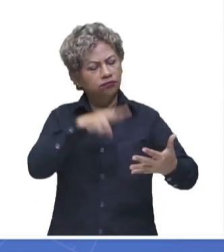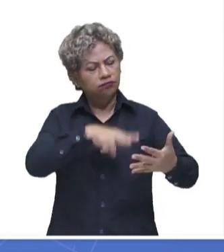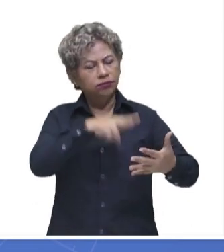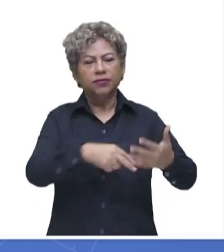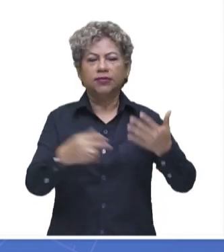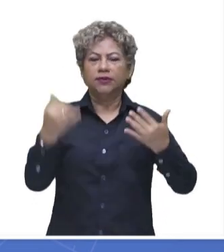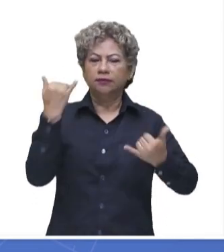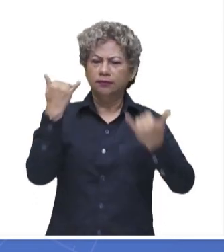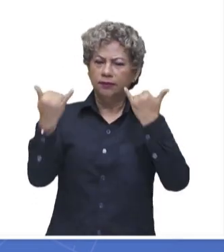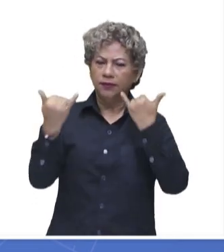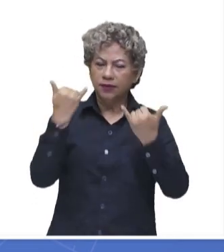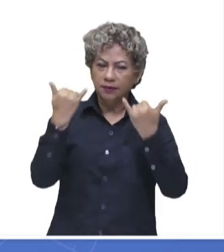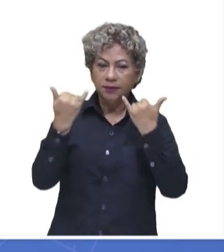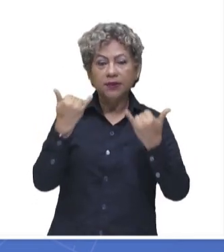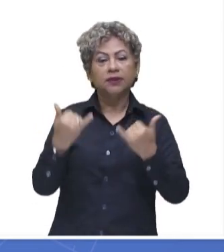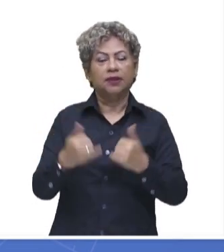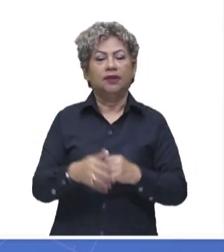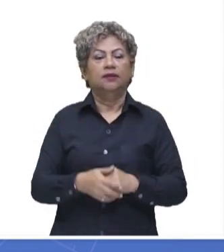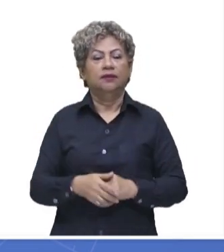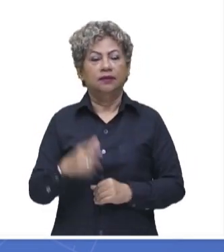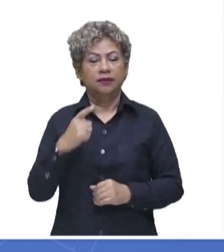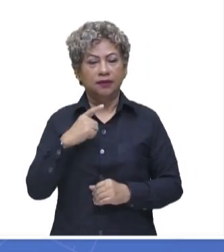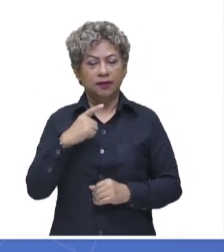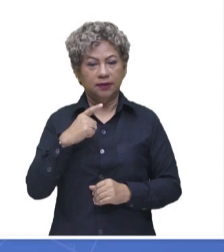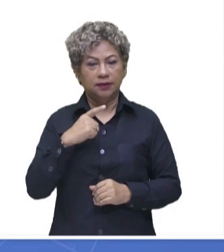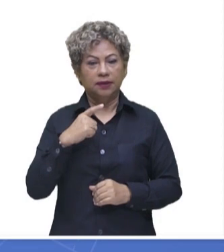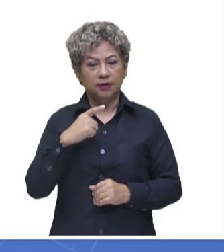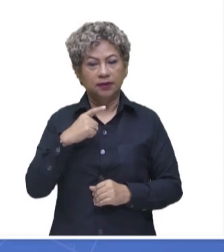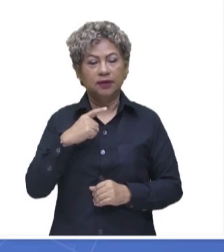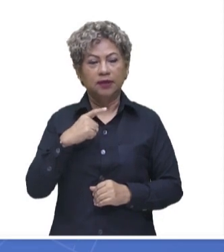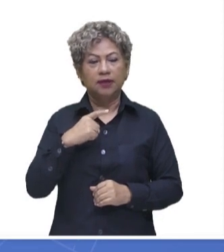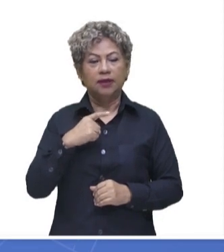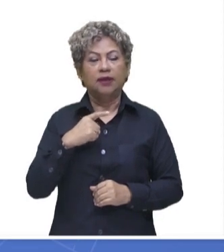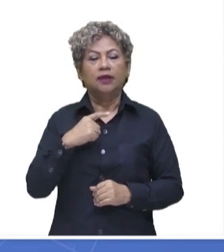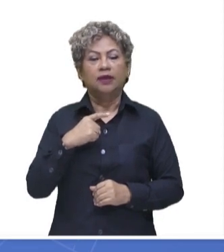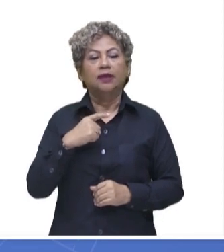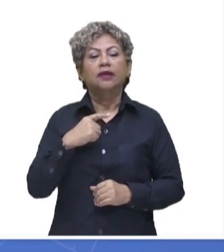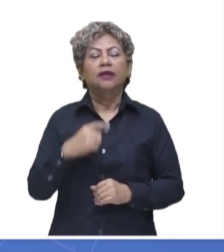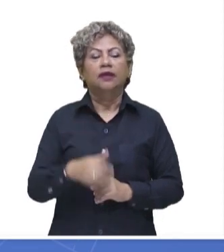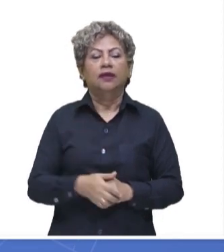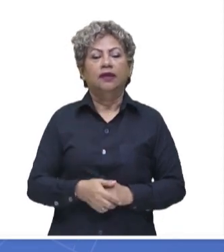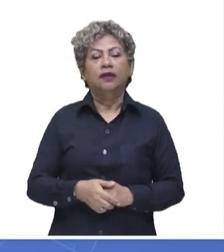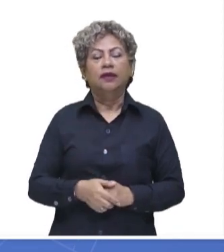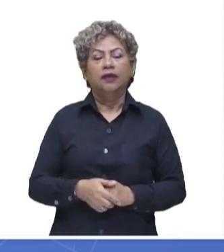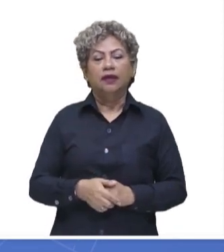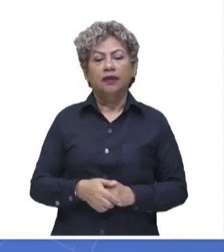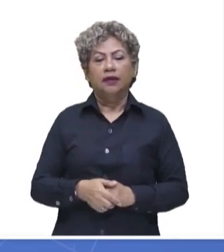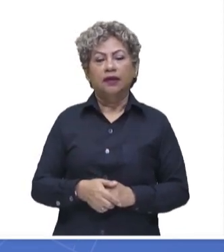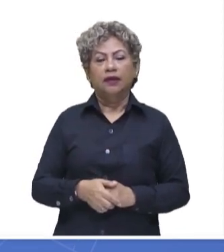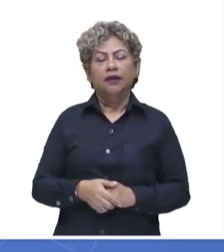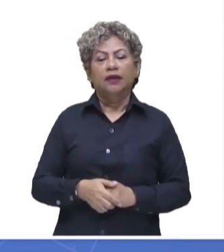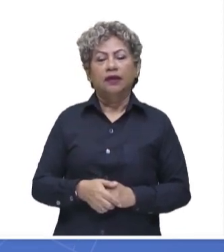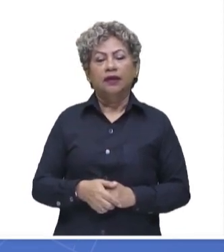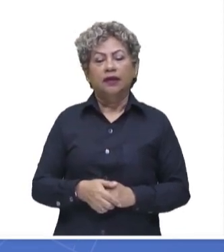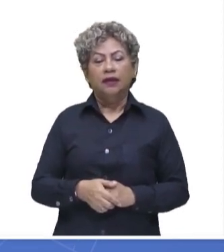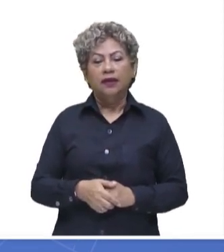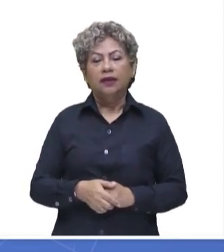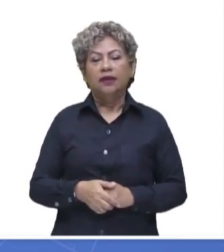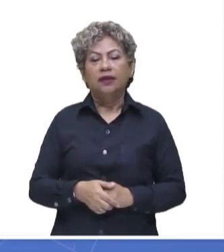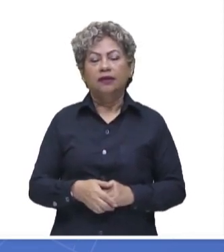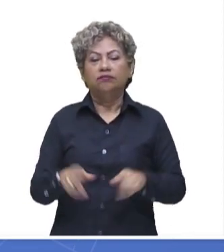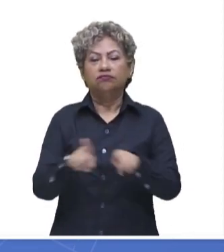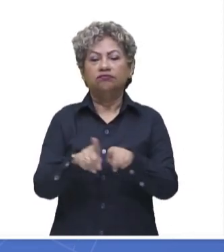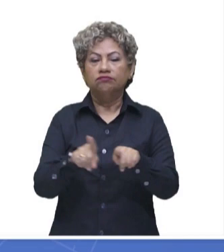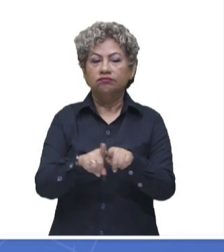UBMEP, tá? Ela apresenta aí um quadro para a gente com a participação dos nossos estudantes conforme a sua